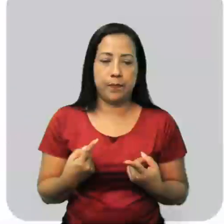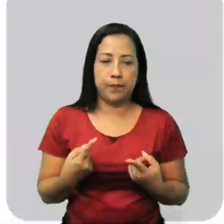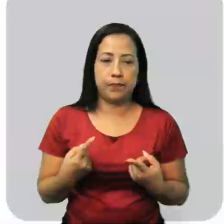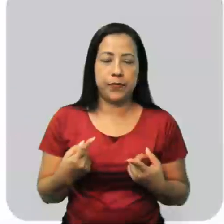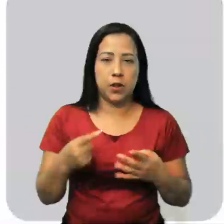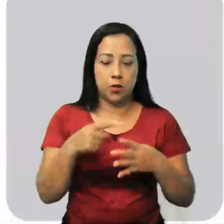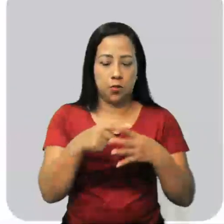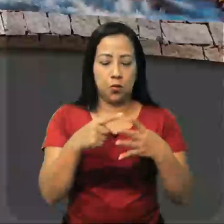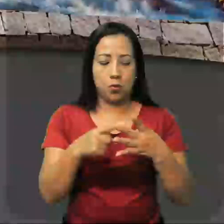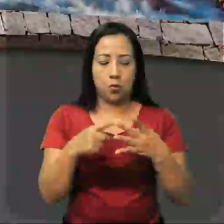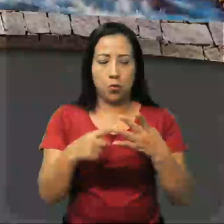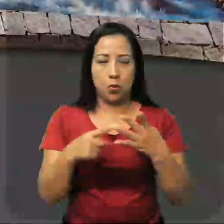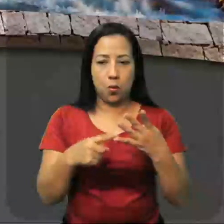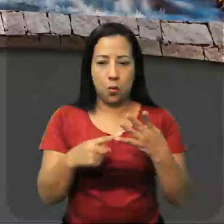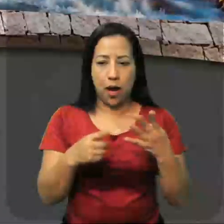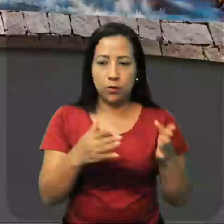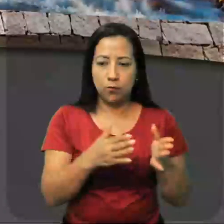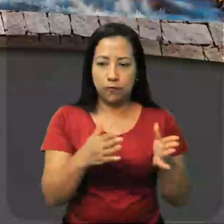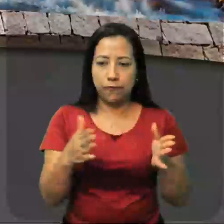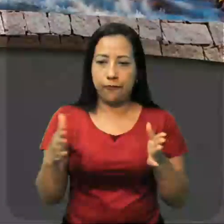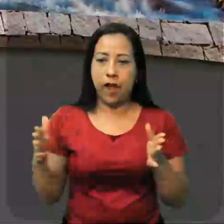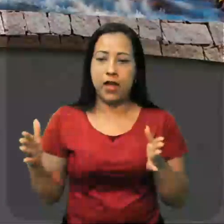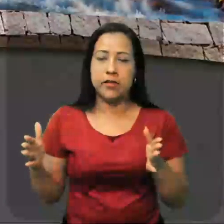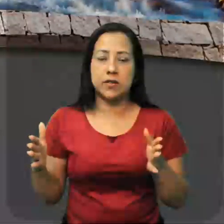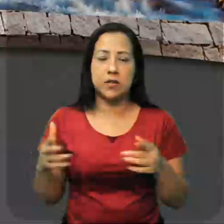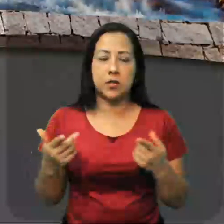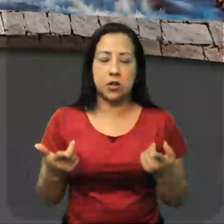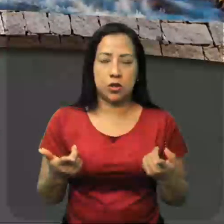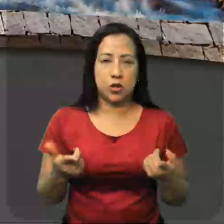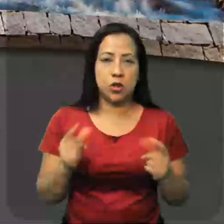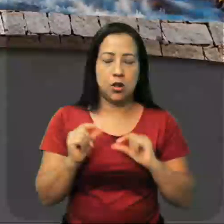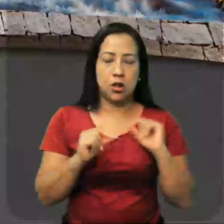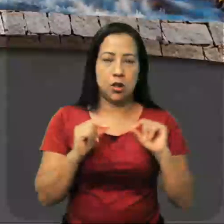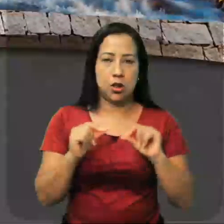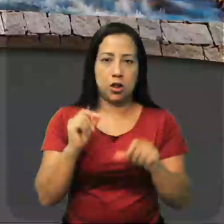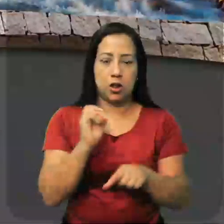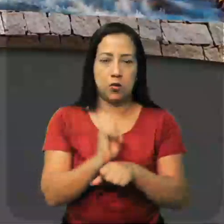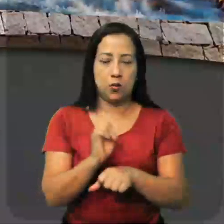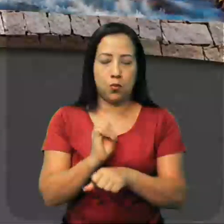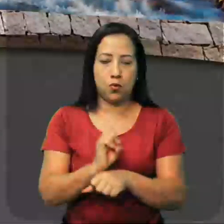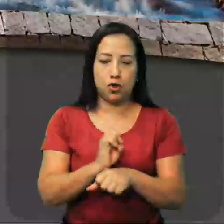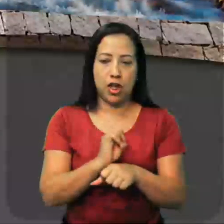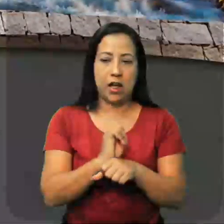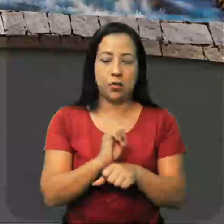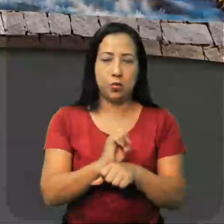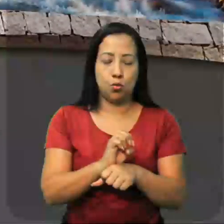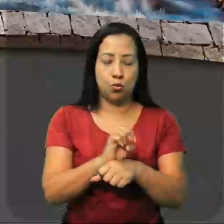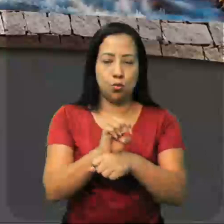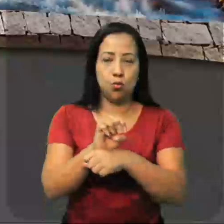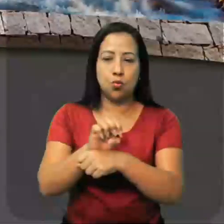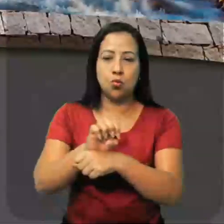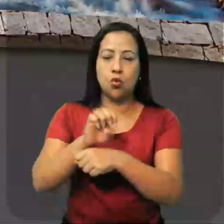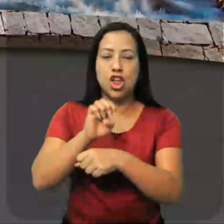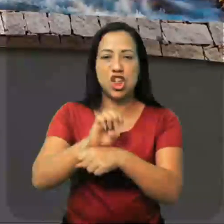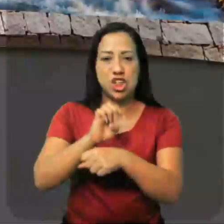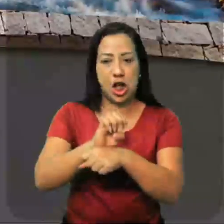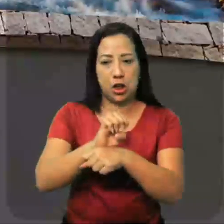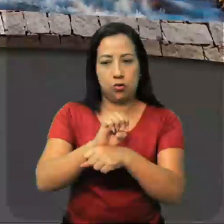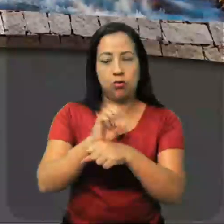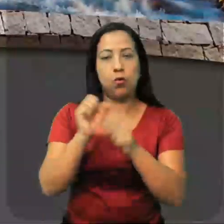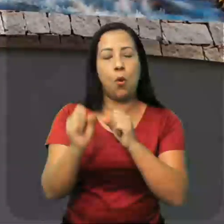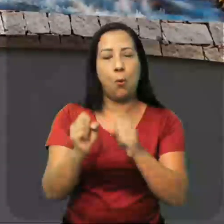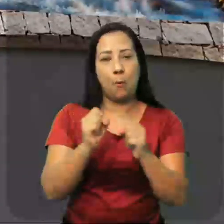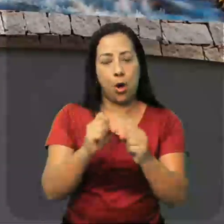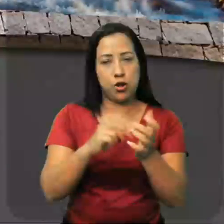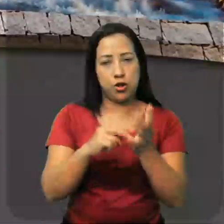quatro fases que o Estado, quando eu digo Estado, você pode usar o nome país, você